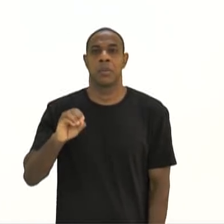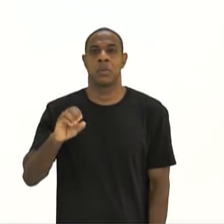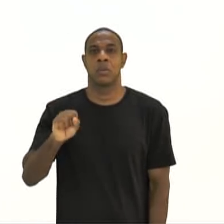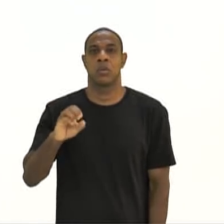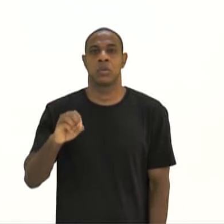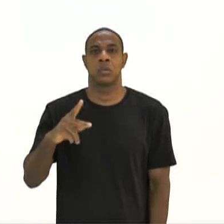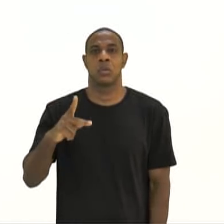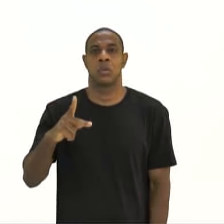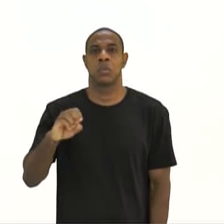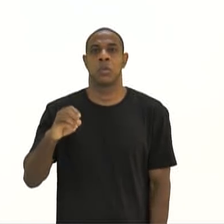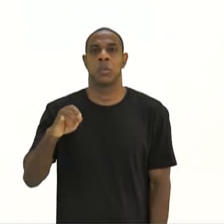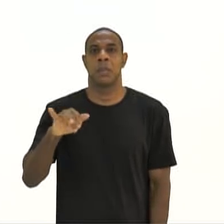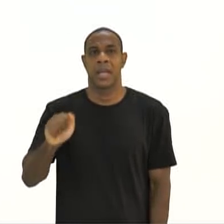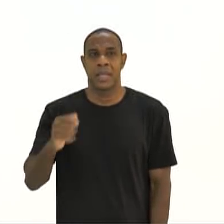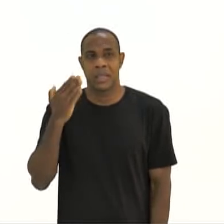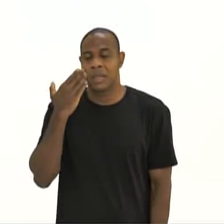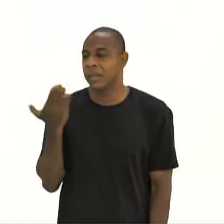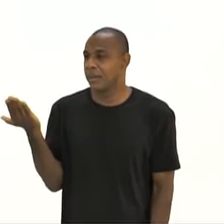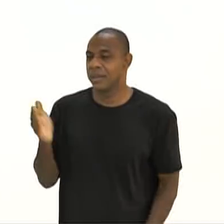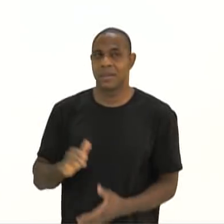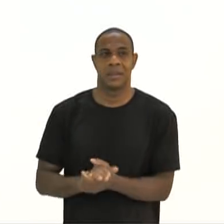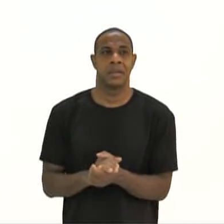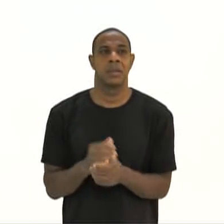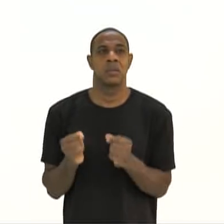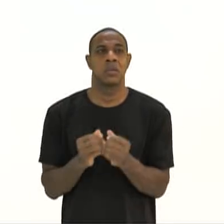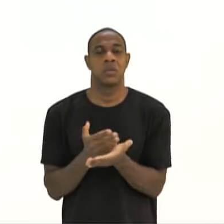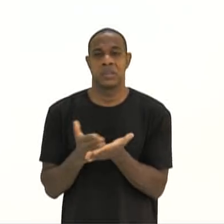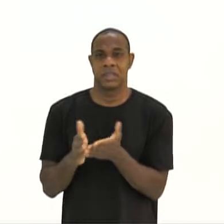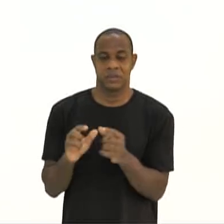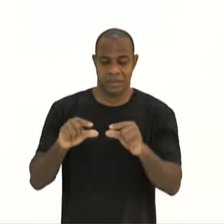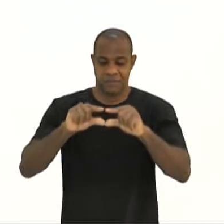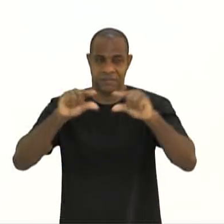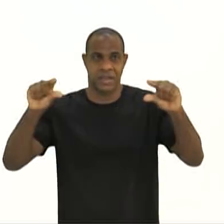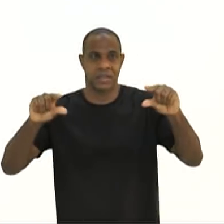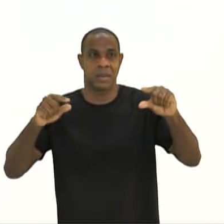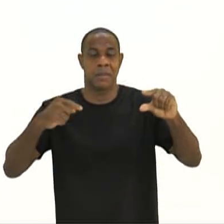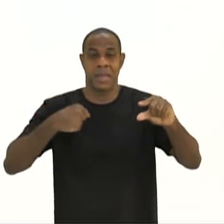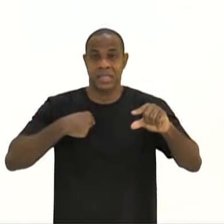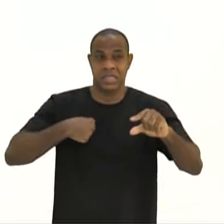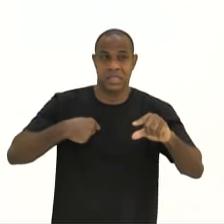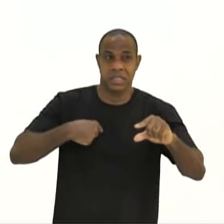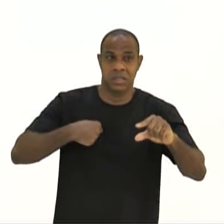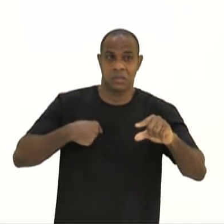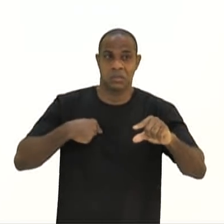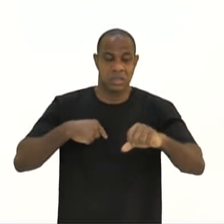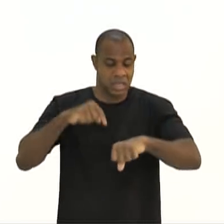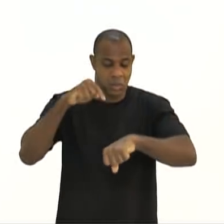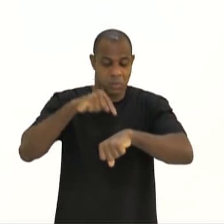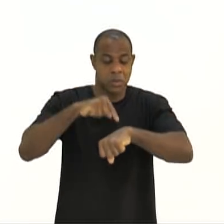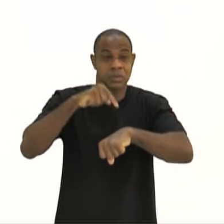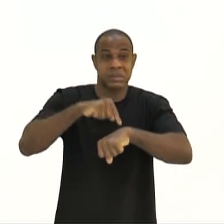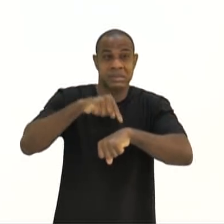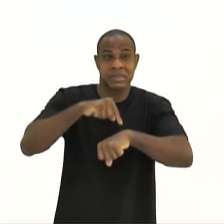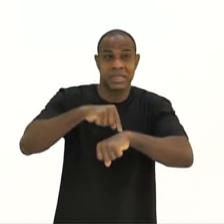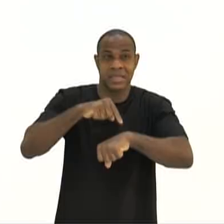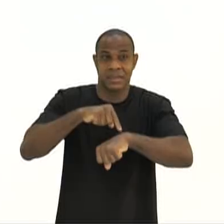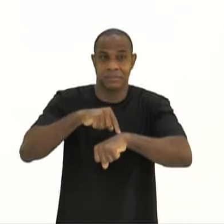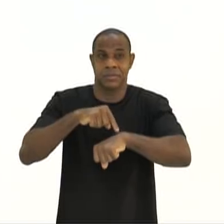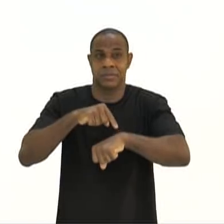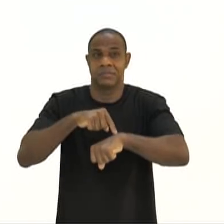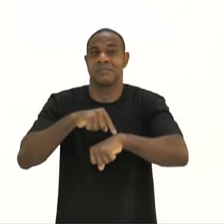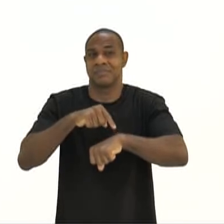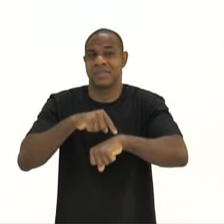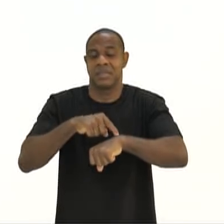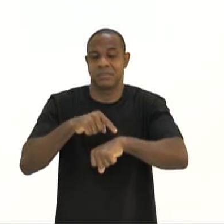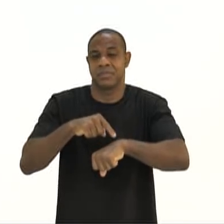chamada de personificação, já no início nessa frase, né? Para que eu não seja engolido pela voracidade